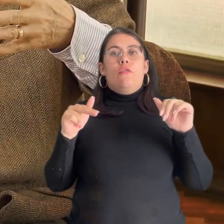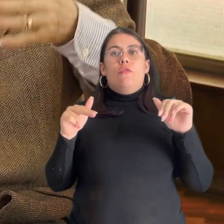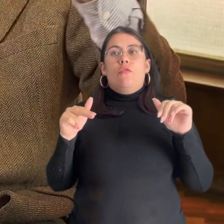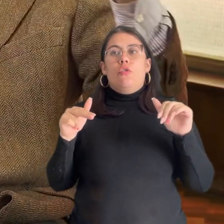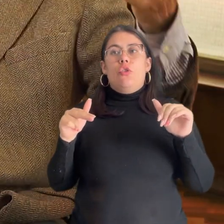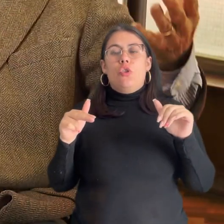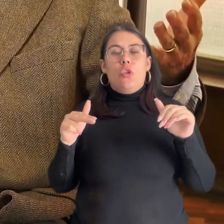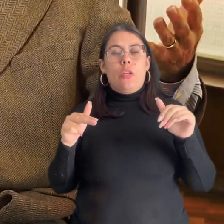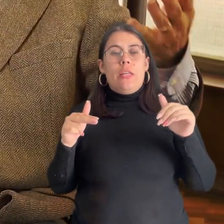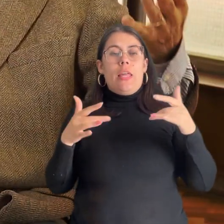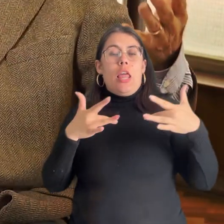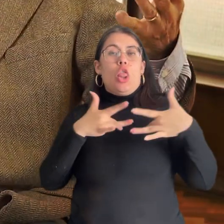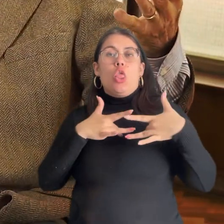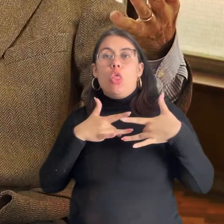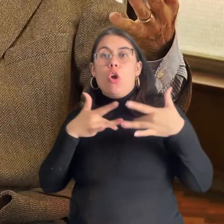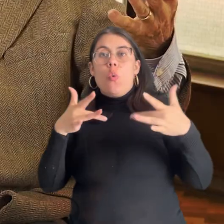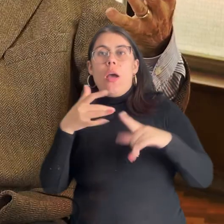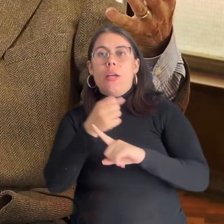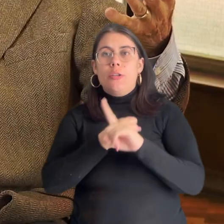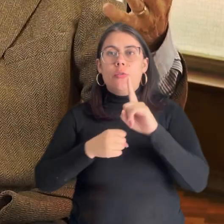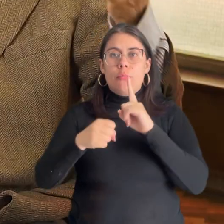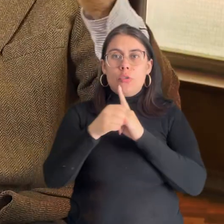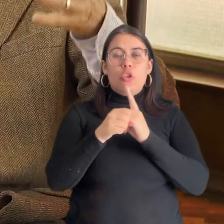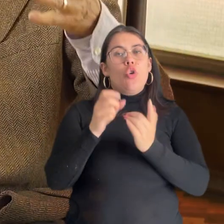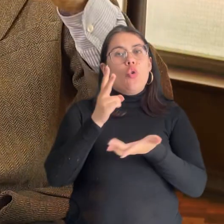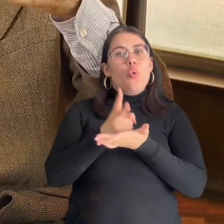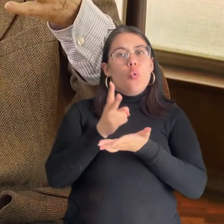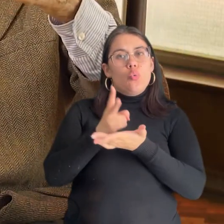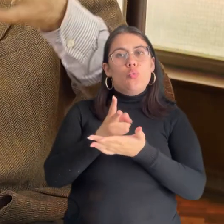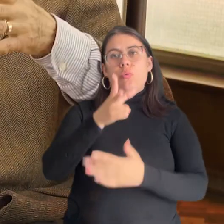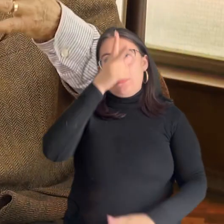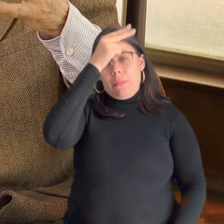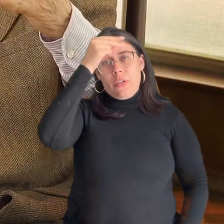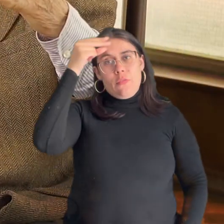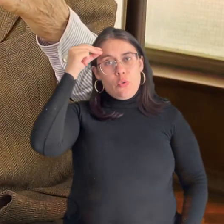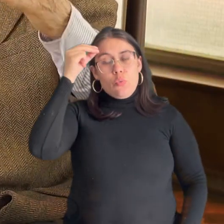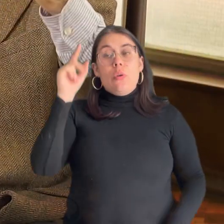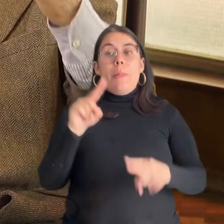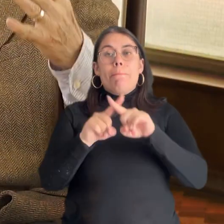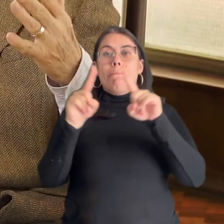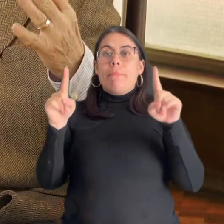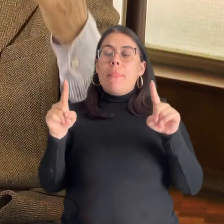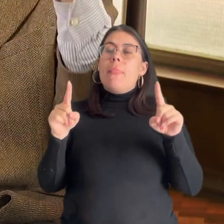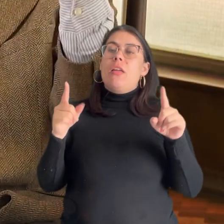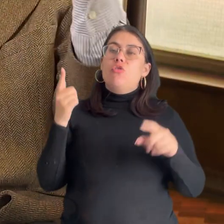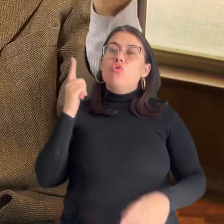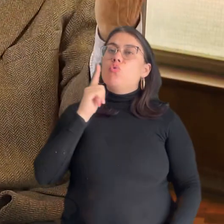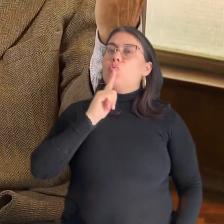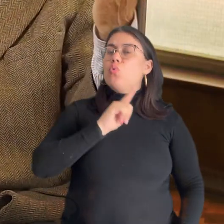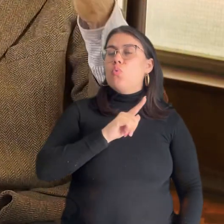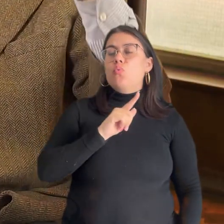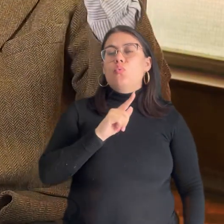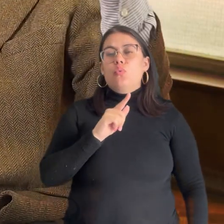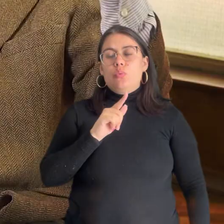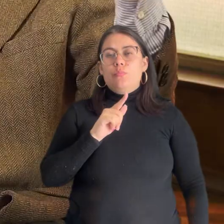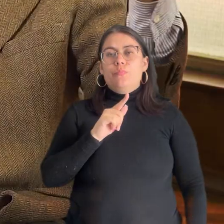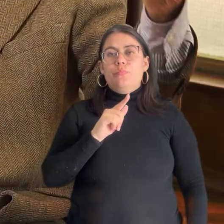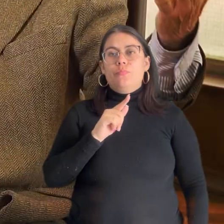para a sociedade, ele continua da prefeitura. Mas teve a possibilidade de abrir,